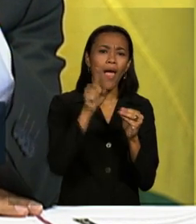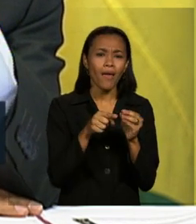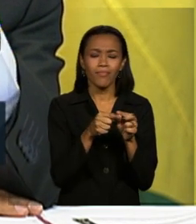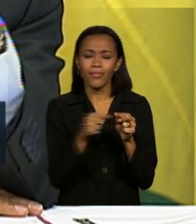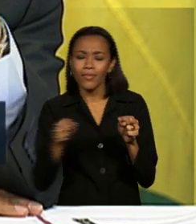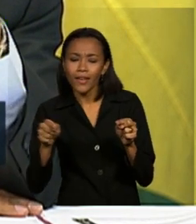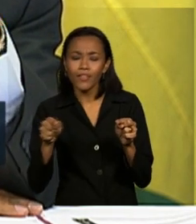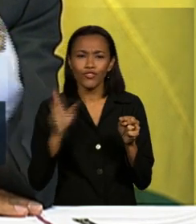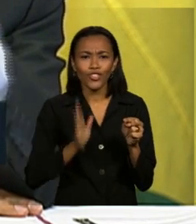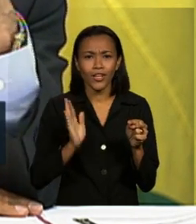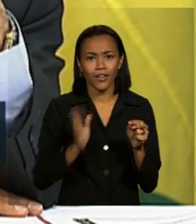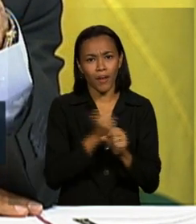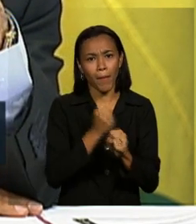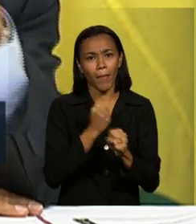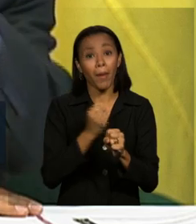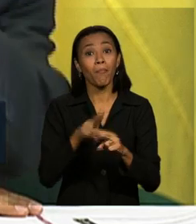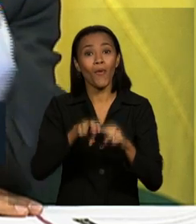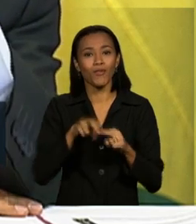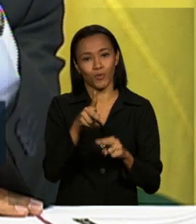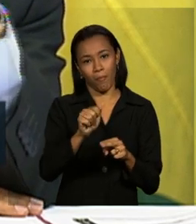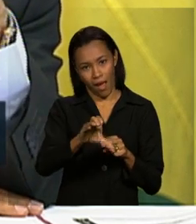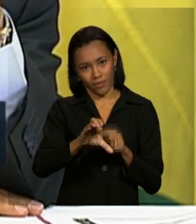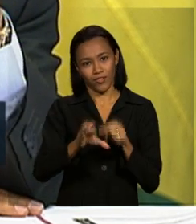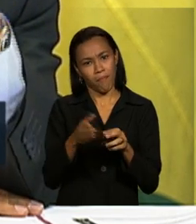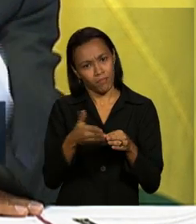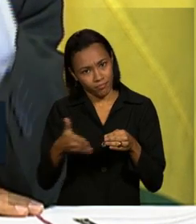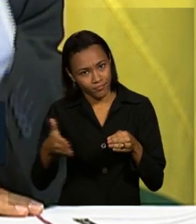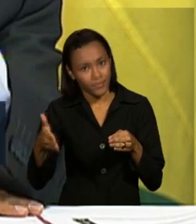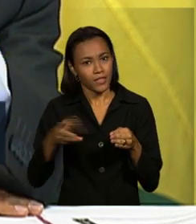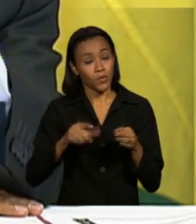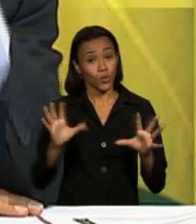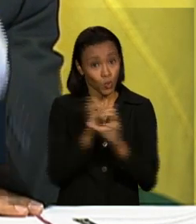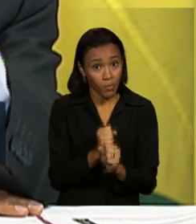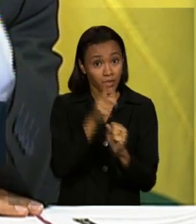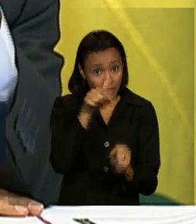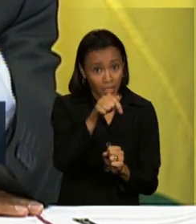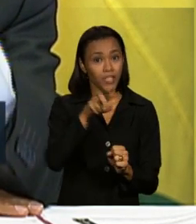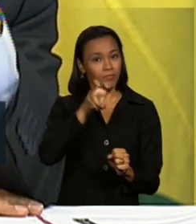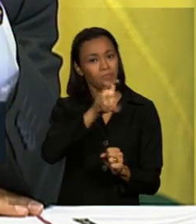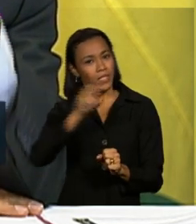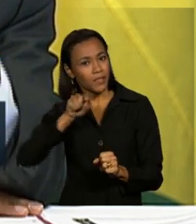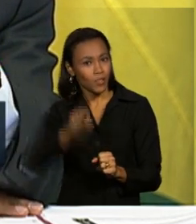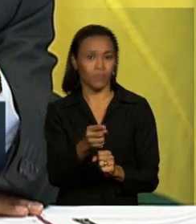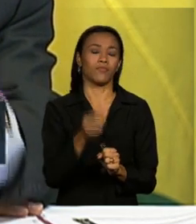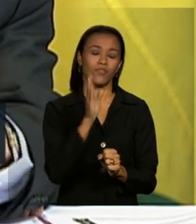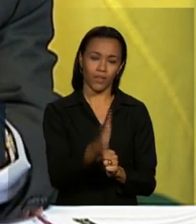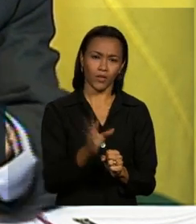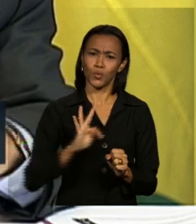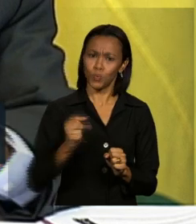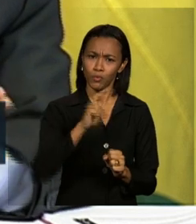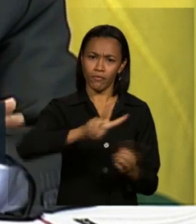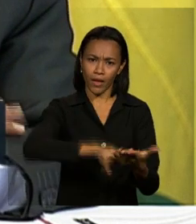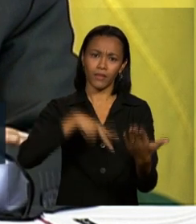trechos que já estão em construção por conta do PAC isso totaliza o 7500 Então tudo vai estar duplicado